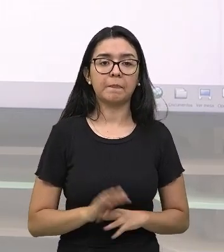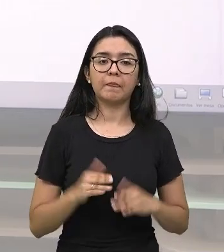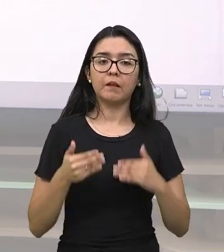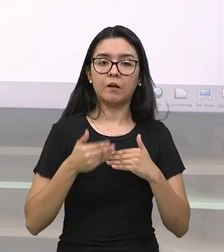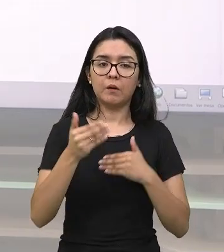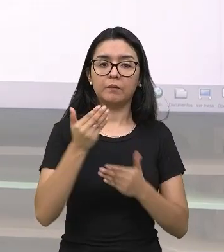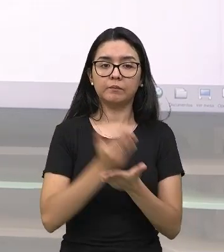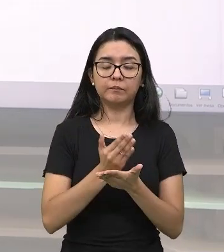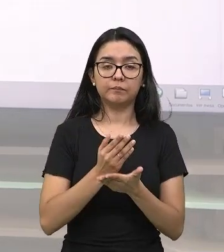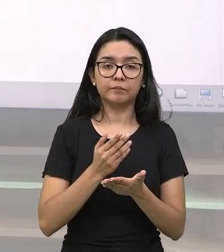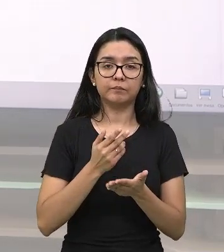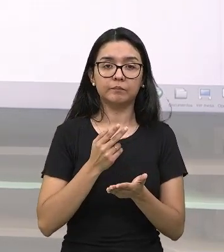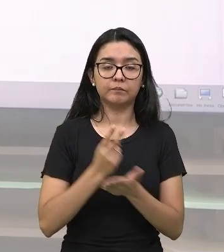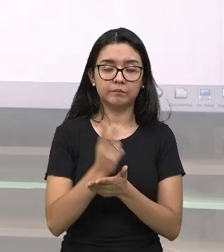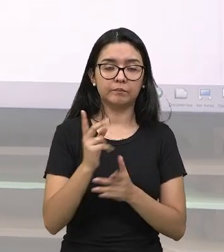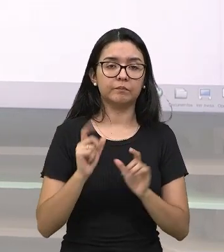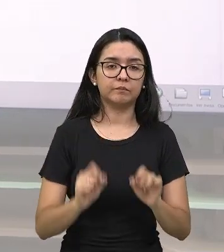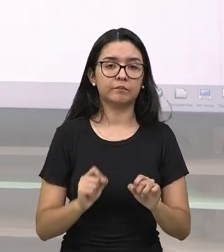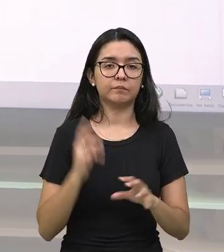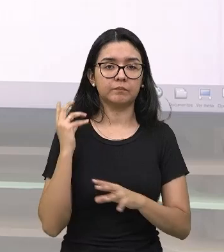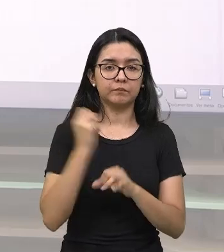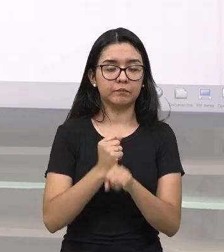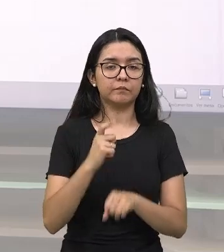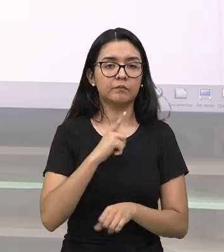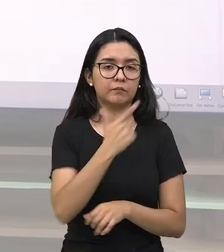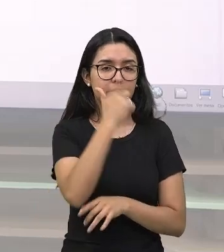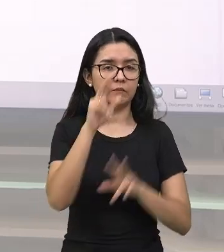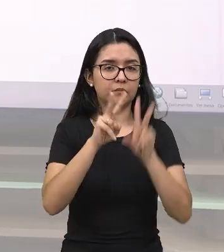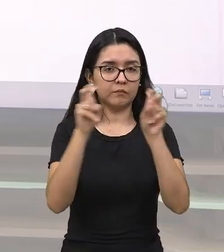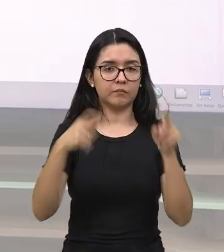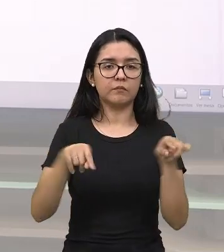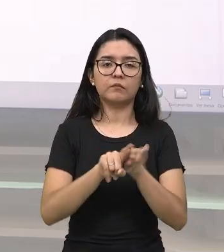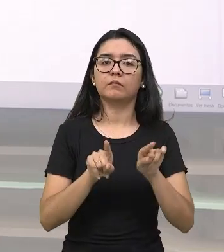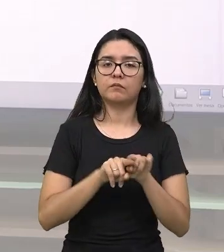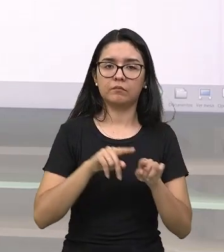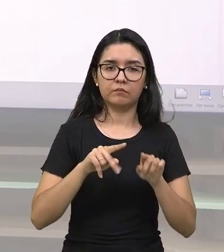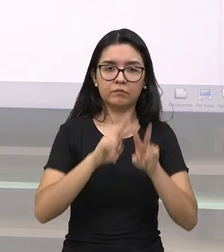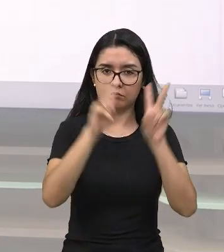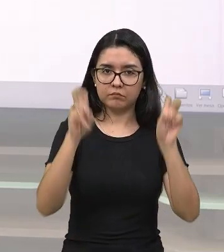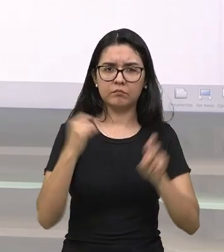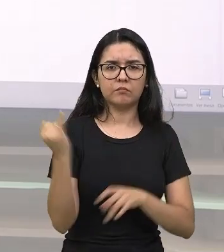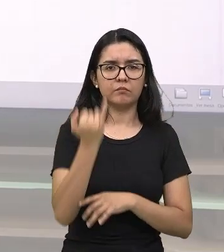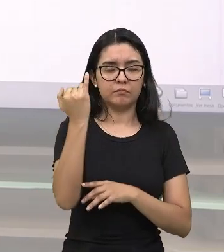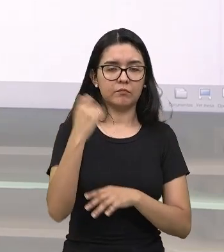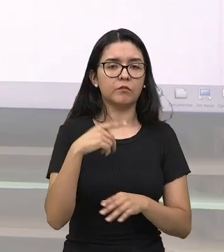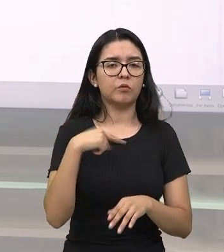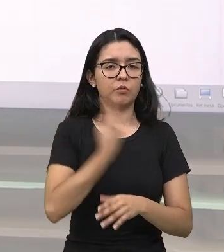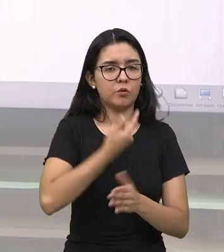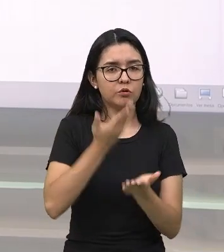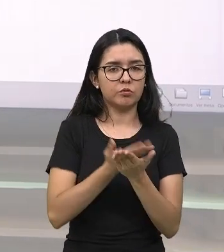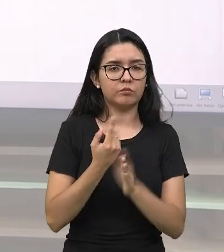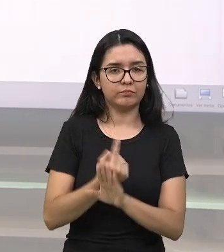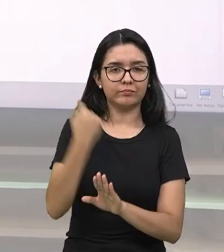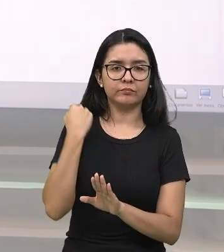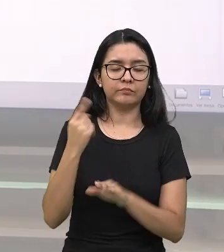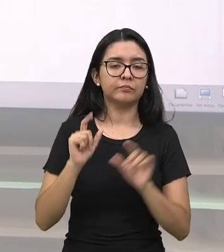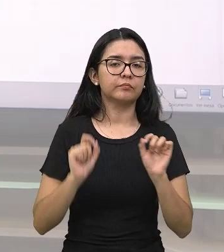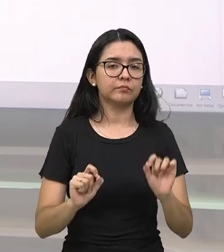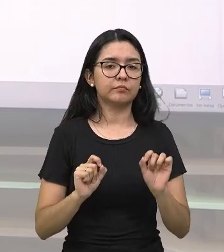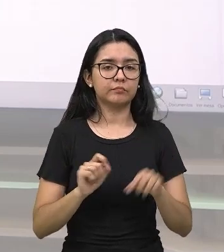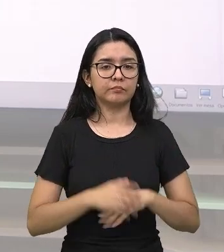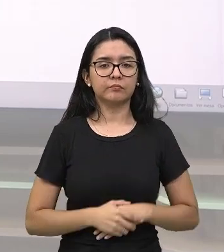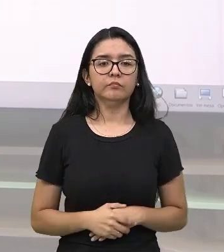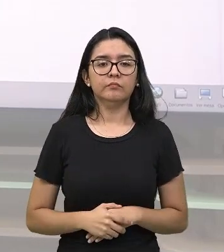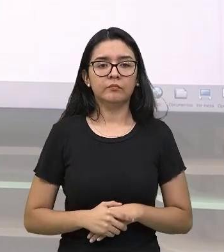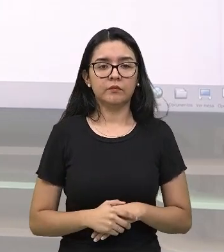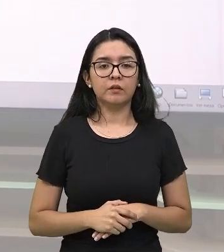aqui a nossa revisão, porque tem mais um tema que foi muito importante que nós abordamos ao longo da nossa unidade, e aí que é o tema que